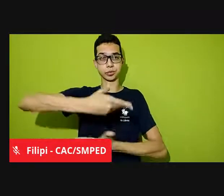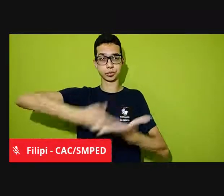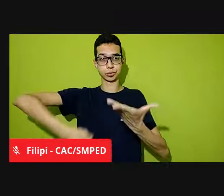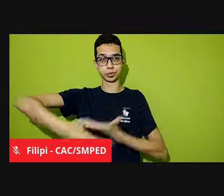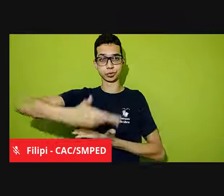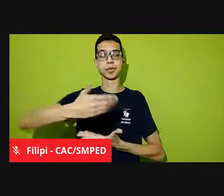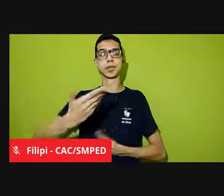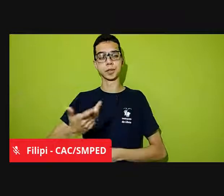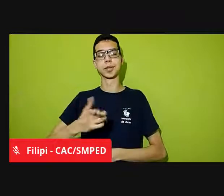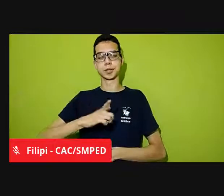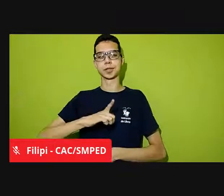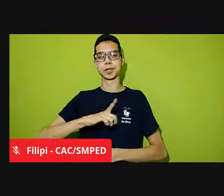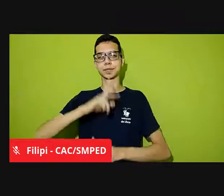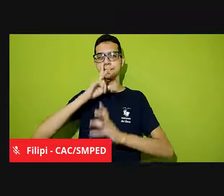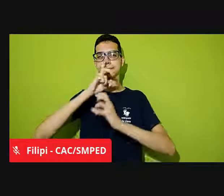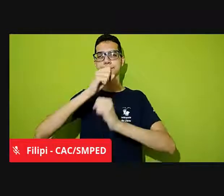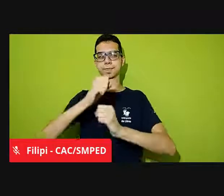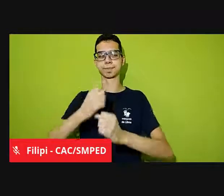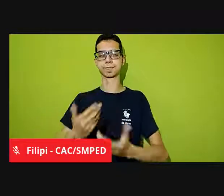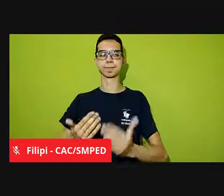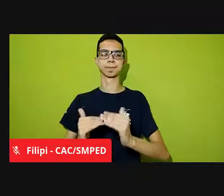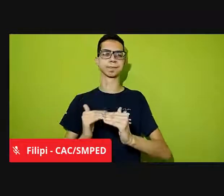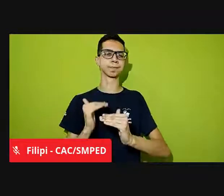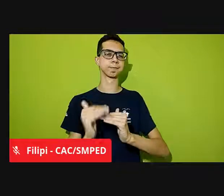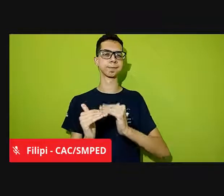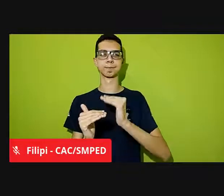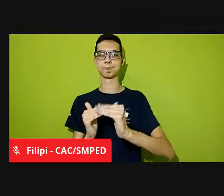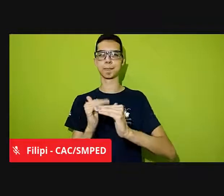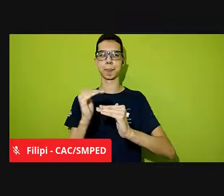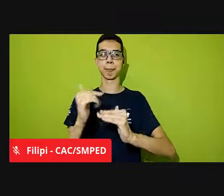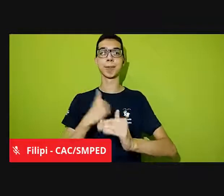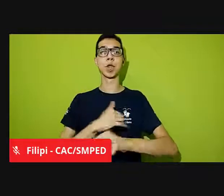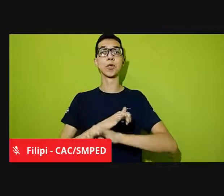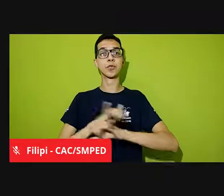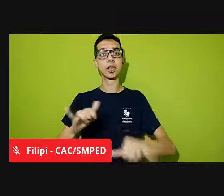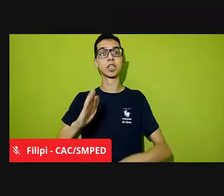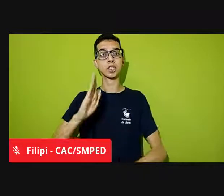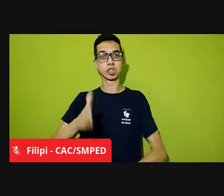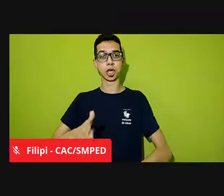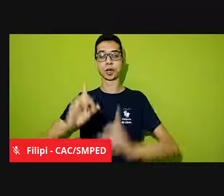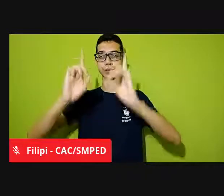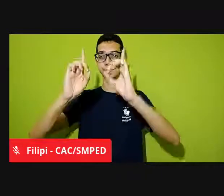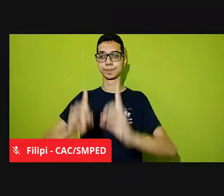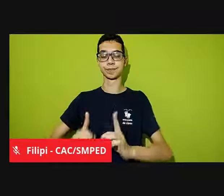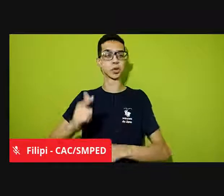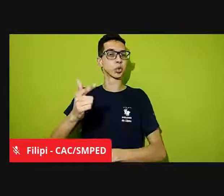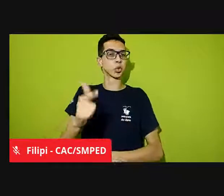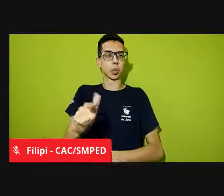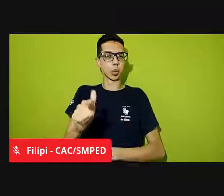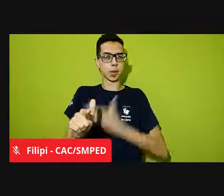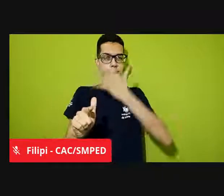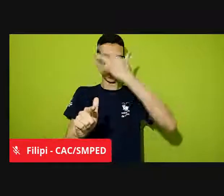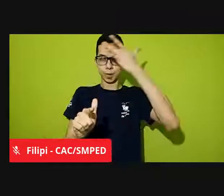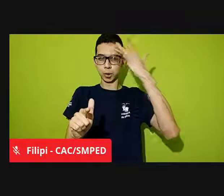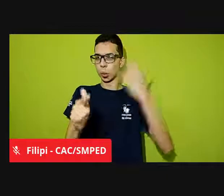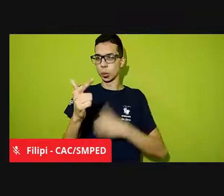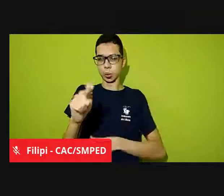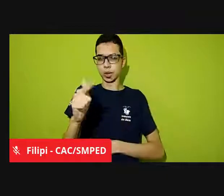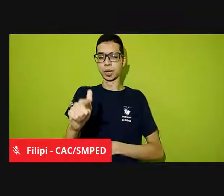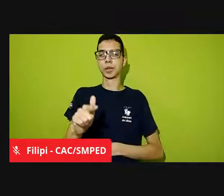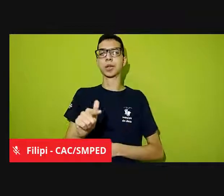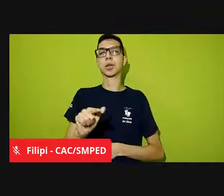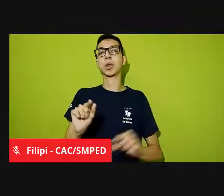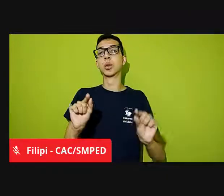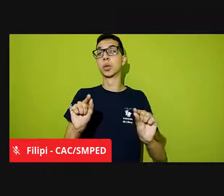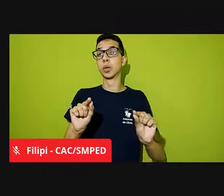modificando, né? Quando eu falei que muitas vezes as pessoas sem deficiência, né, têm conceitos sobre nós, pessoas com deficiência,